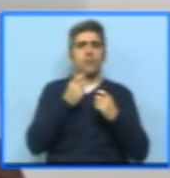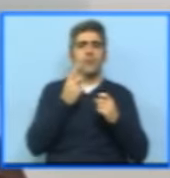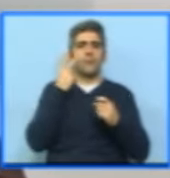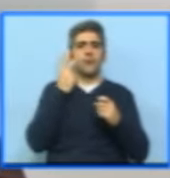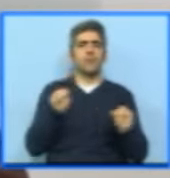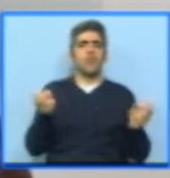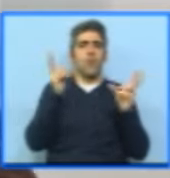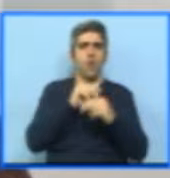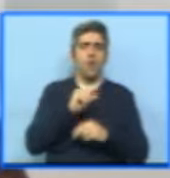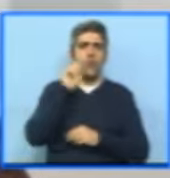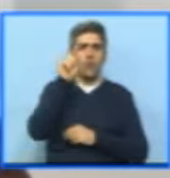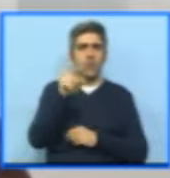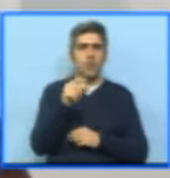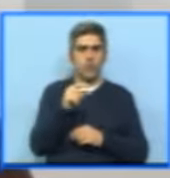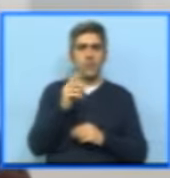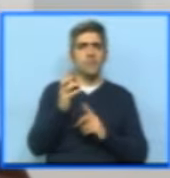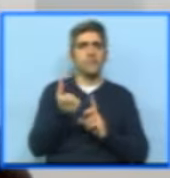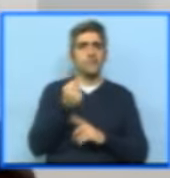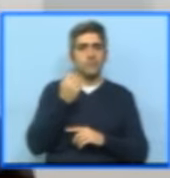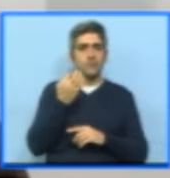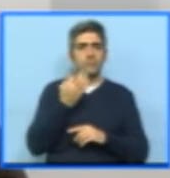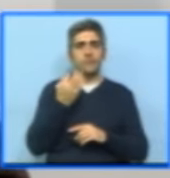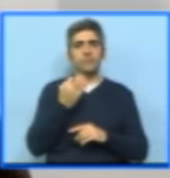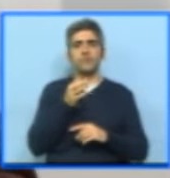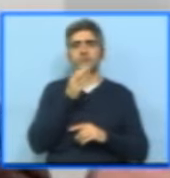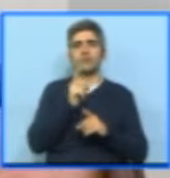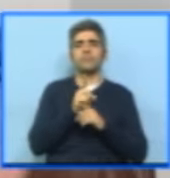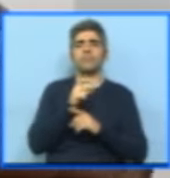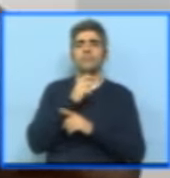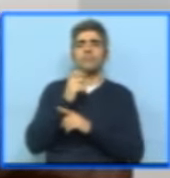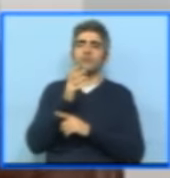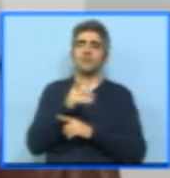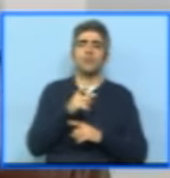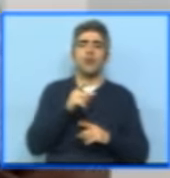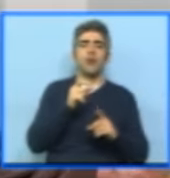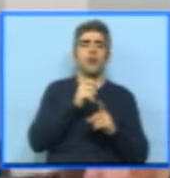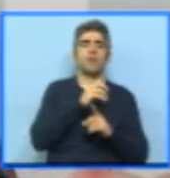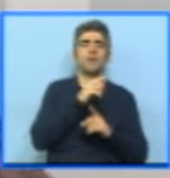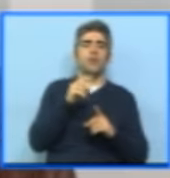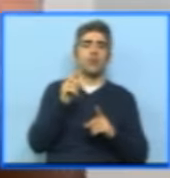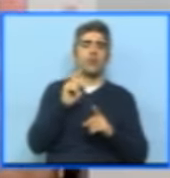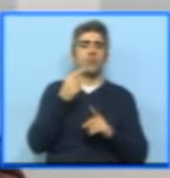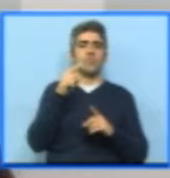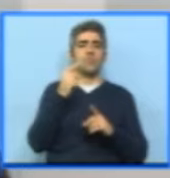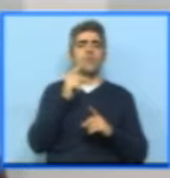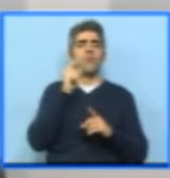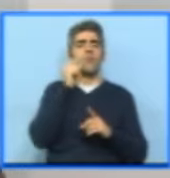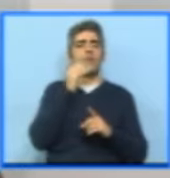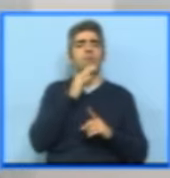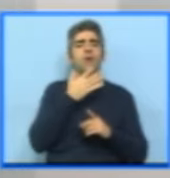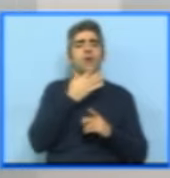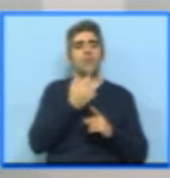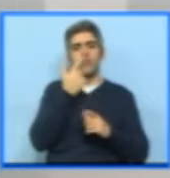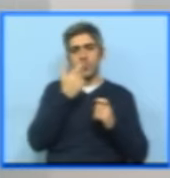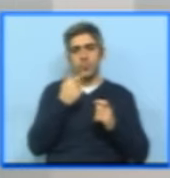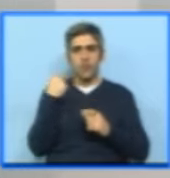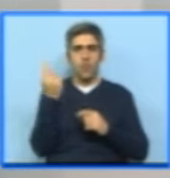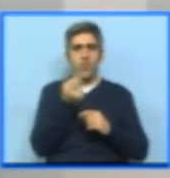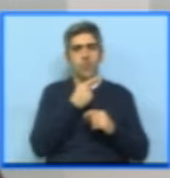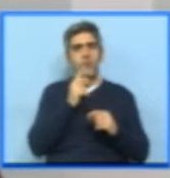encontrou-a. Mas isto, quer dizer, realmente é como diz o Padre Reu, o Abraão realmente é uma figura ímpar, é o pai dos crentes. Mas nós